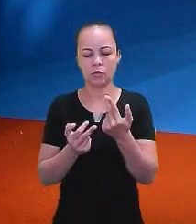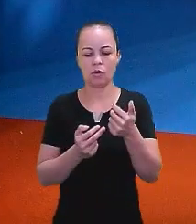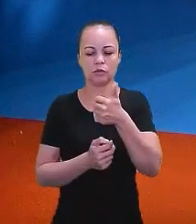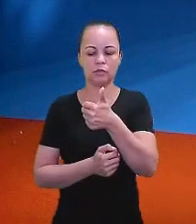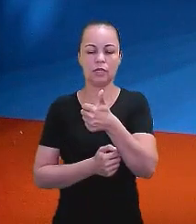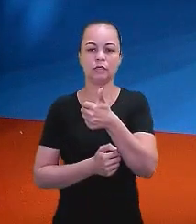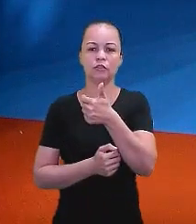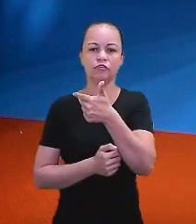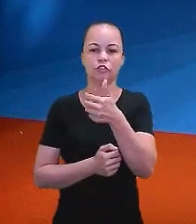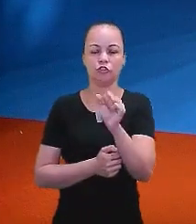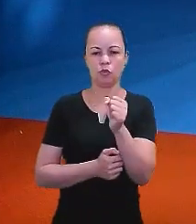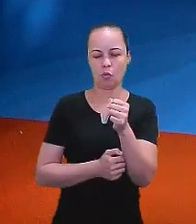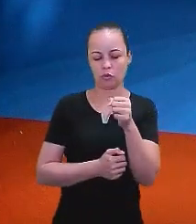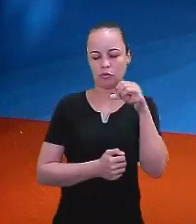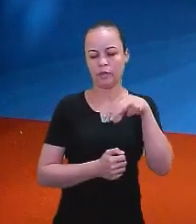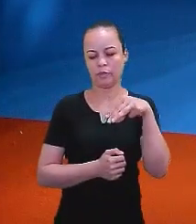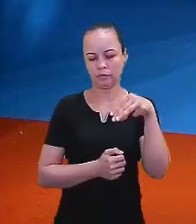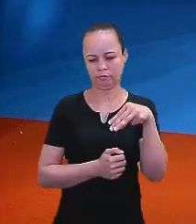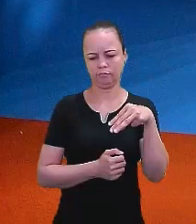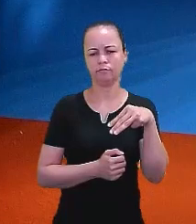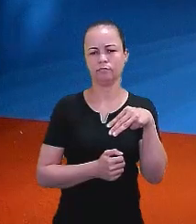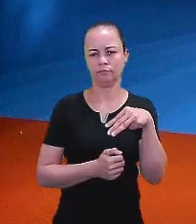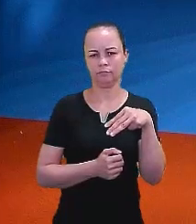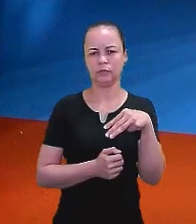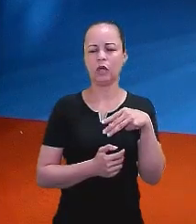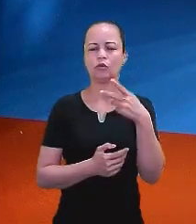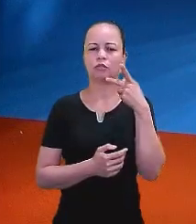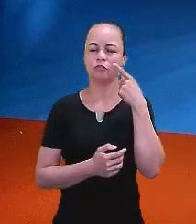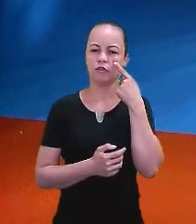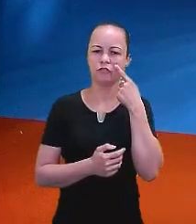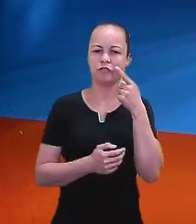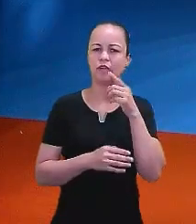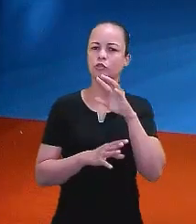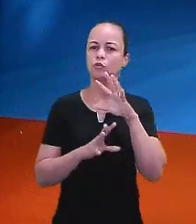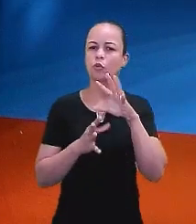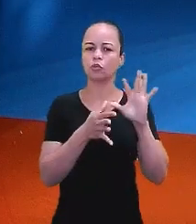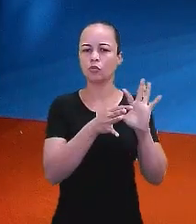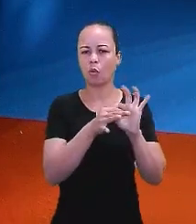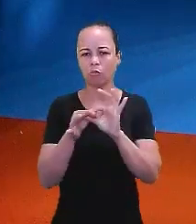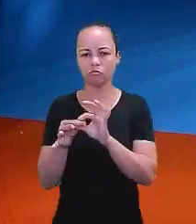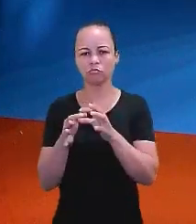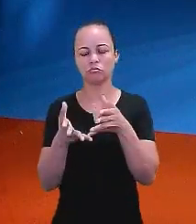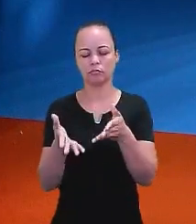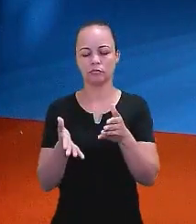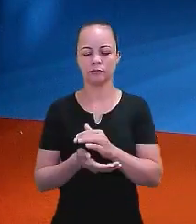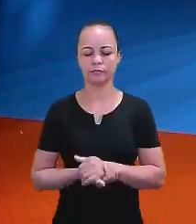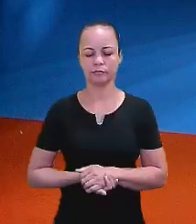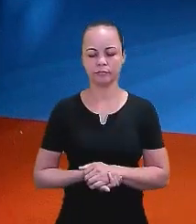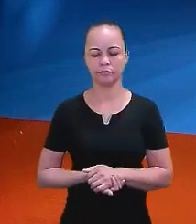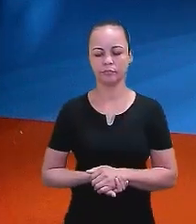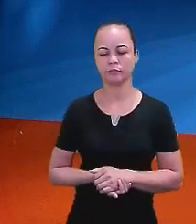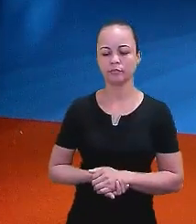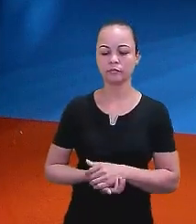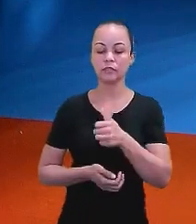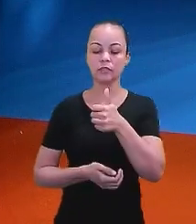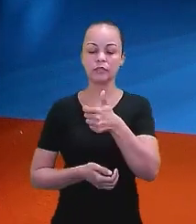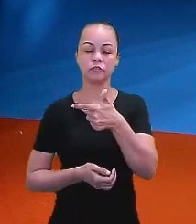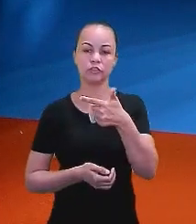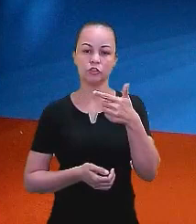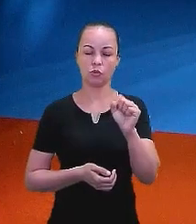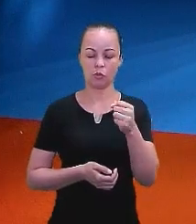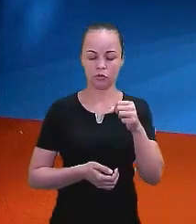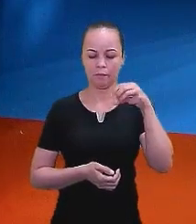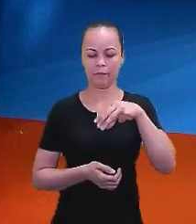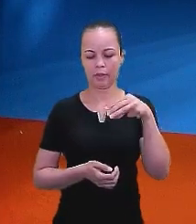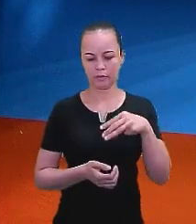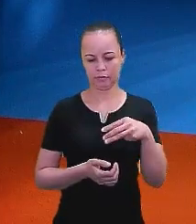professor, a senhora já foi para a resposta? Foi, mas a gente vai ver todo o contexto aqui. Por que 128 metros? Para